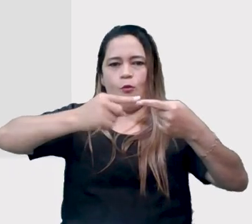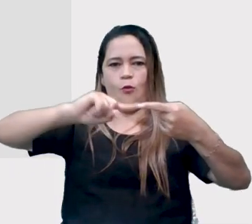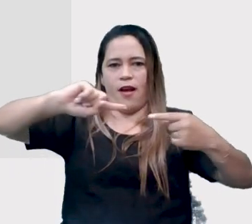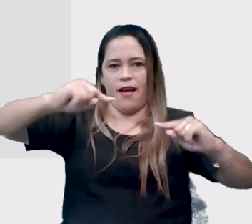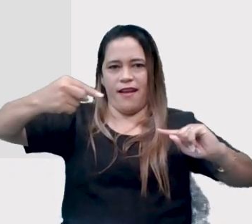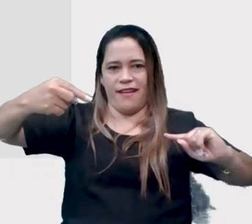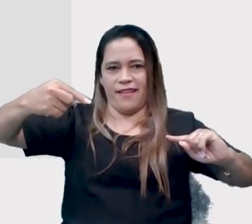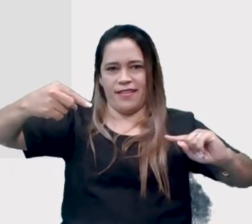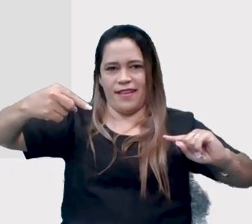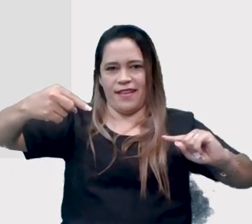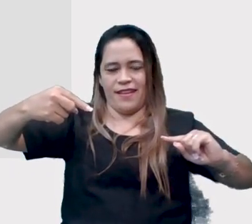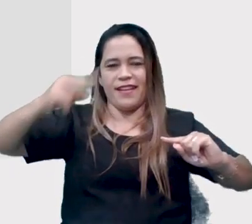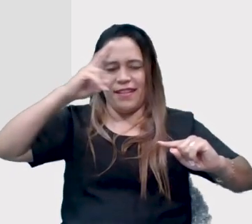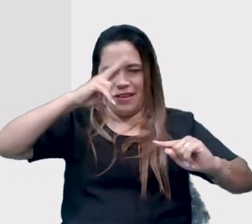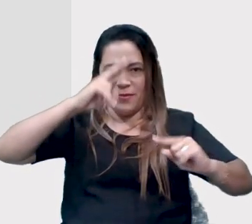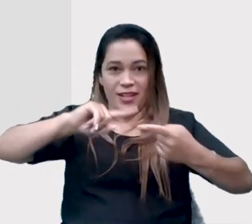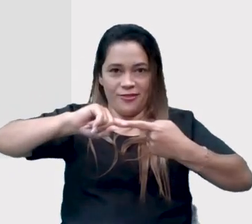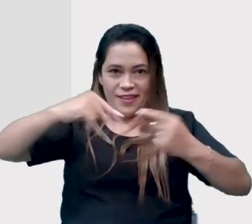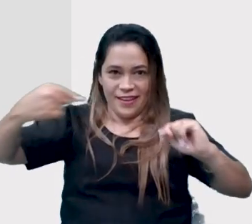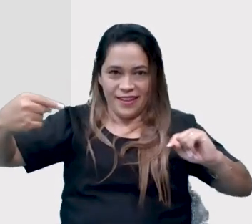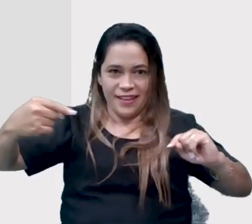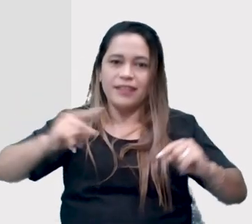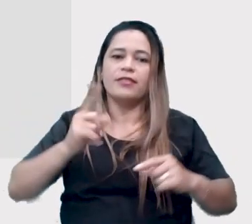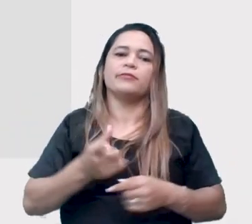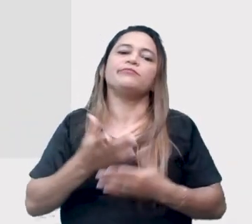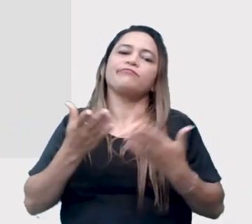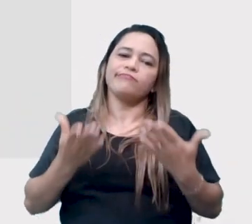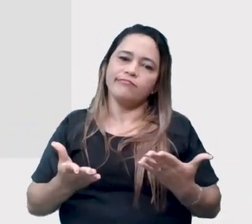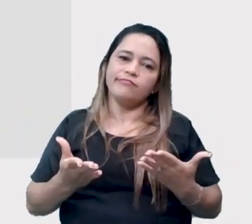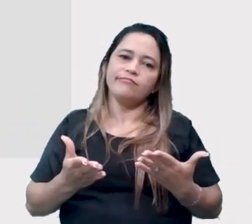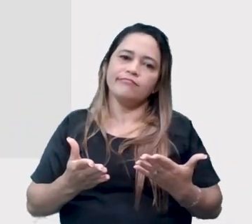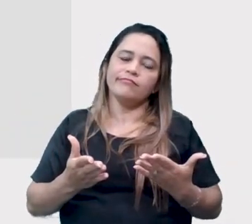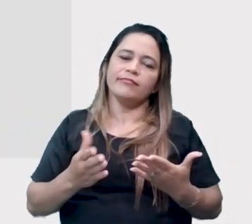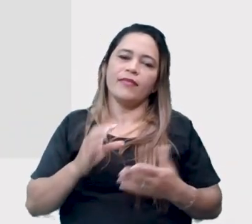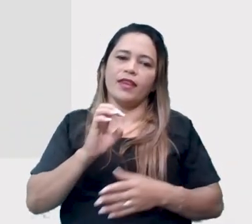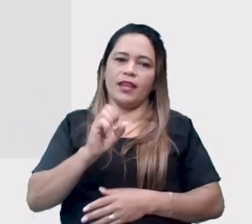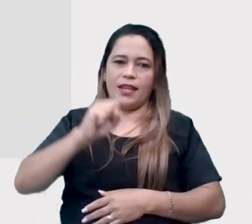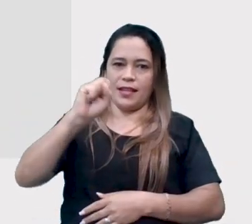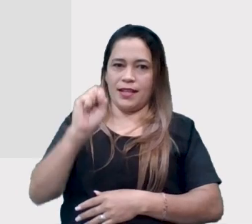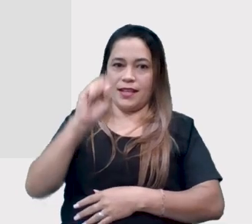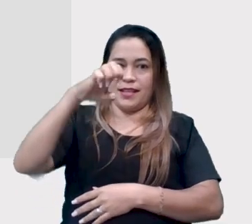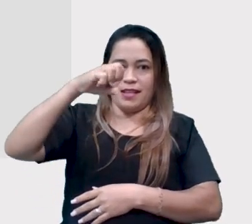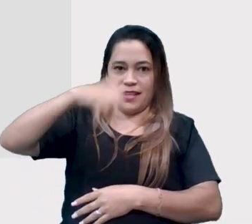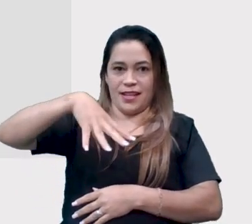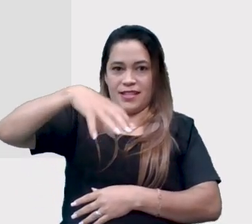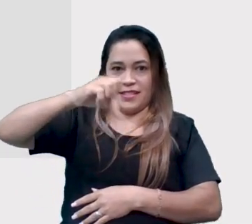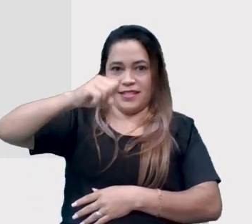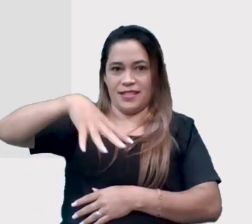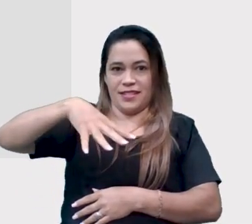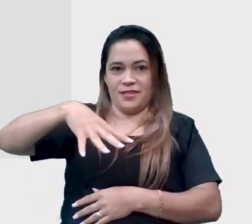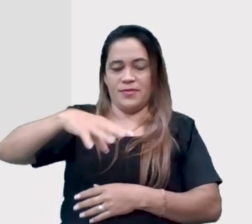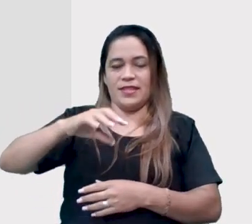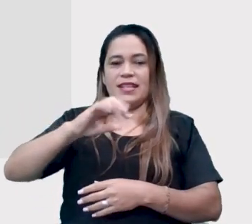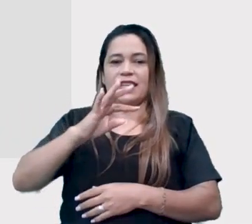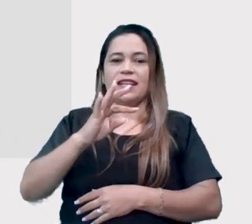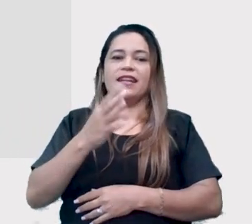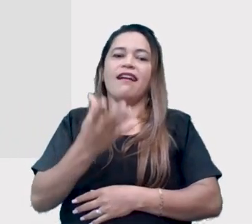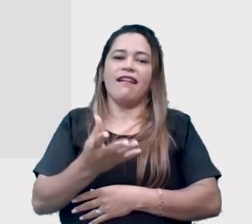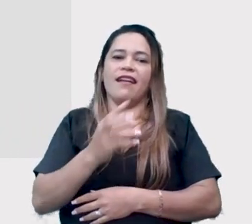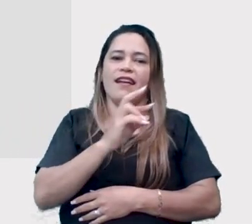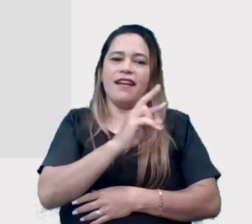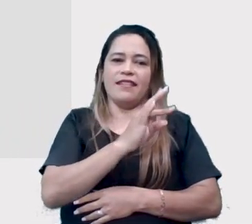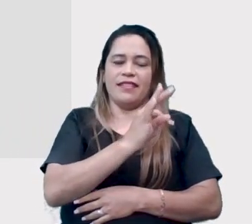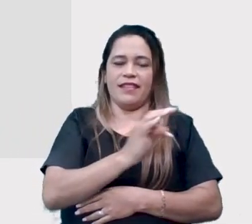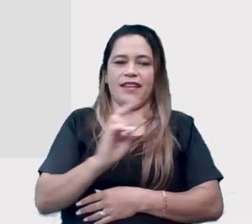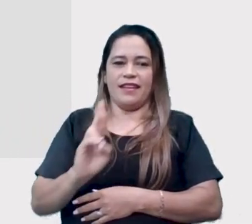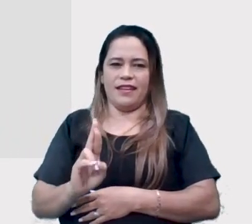que ele é um vírus de RNA. Mas graças a essa enzima chamada transcriptase reversa, ele consegue